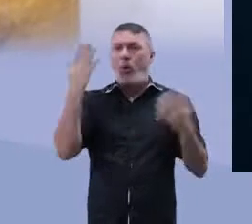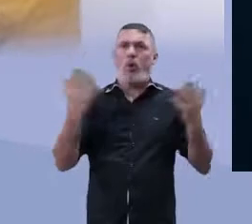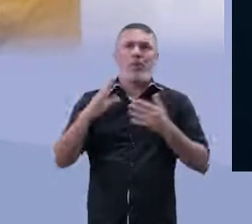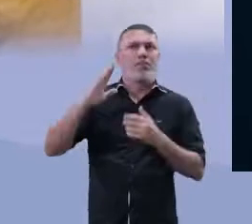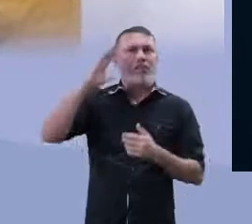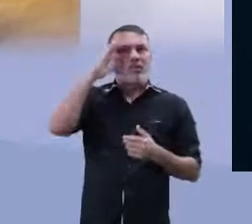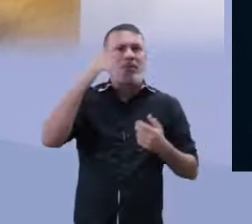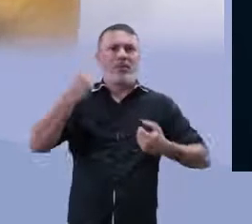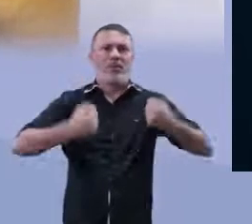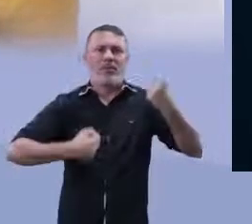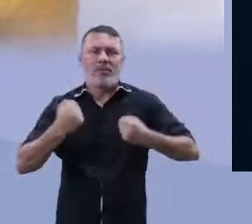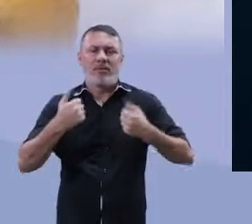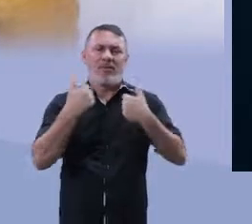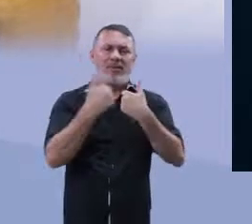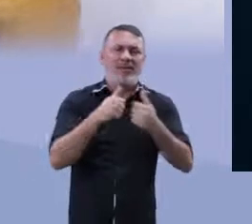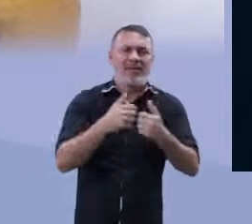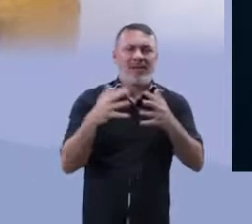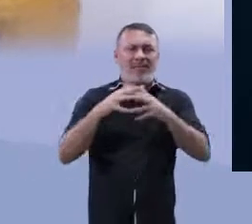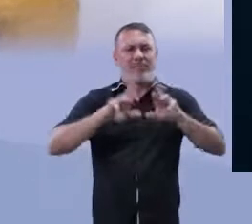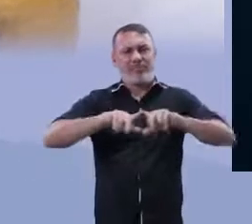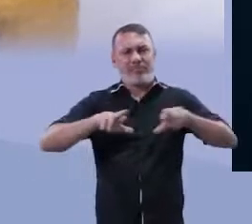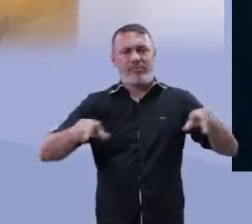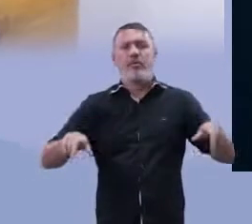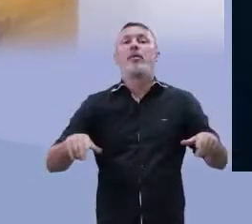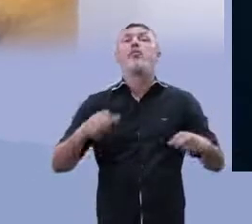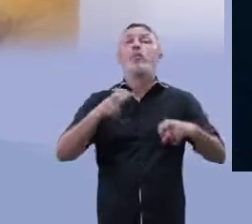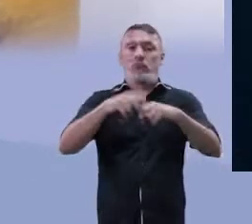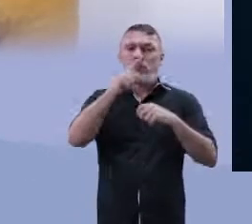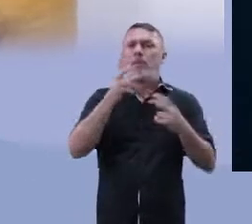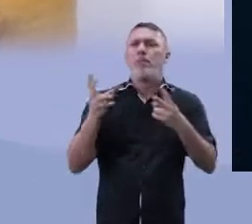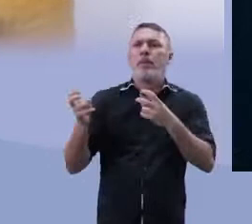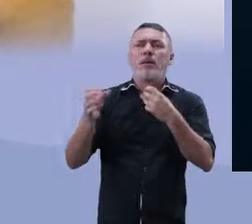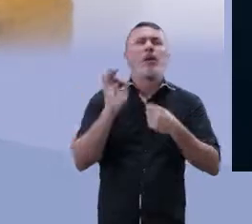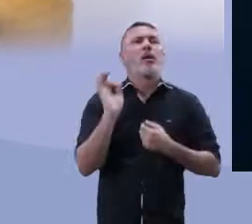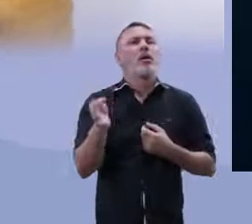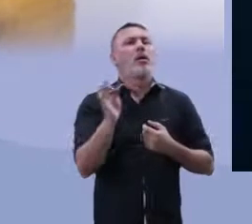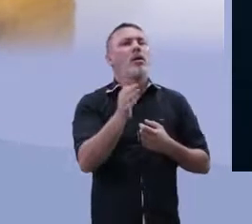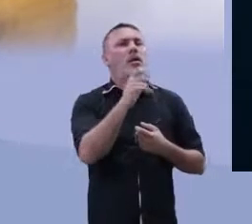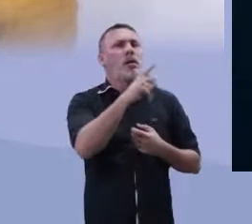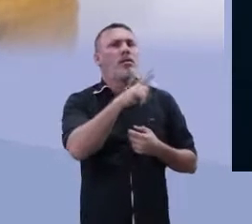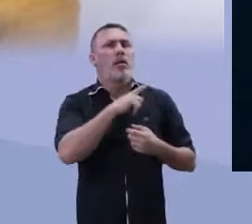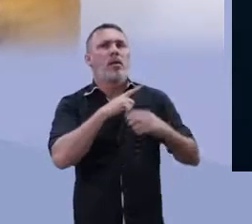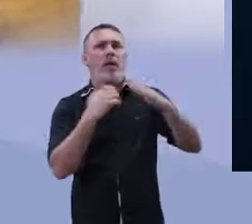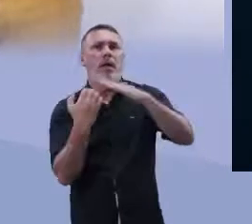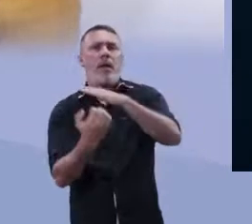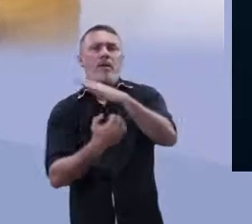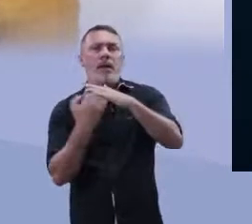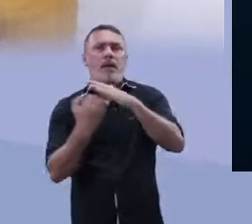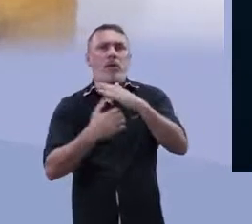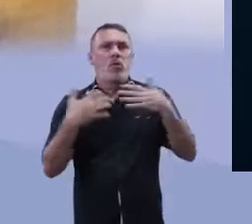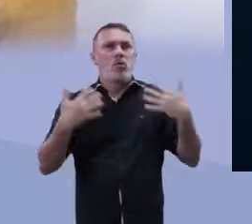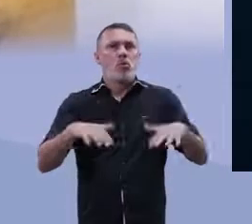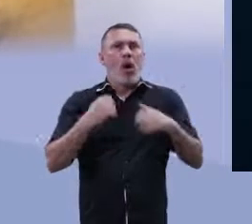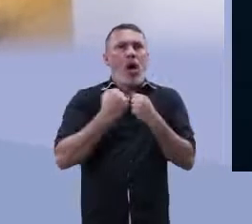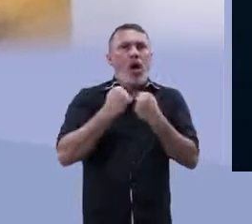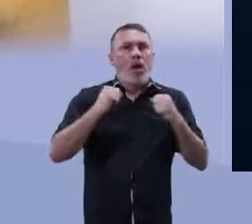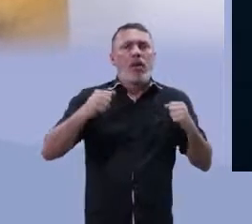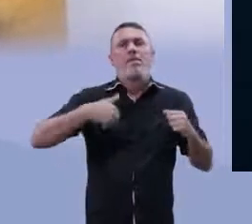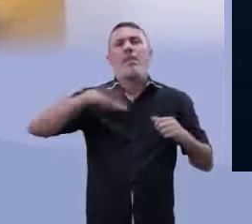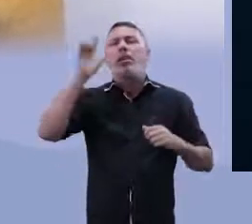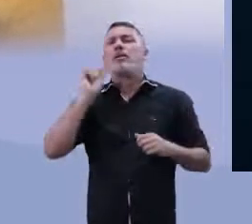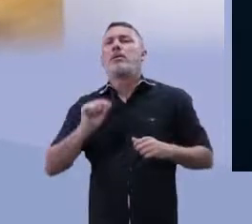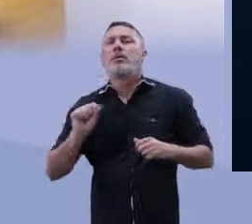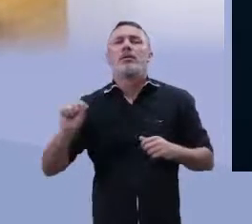as demandas, você vai perceber que hoje a figura das transnacionais, das empresas globais, elas vão se